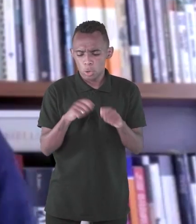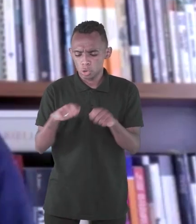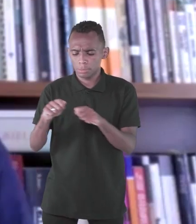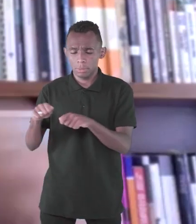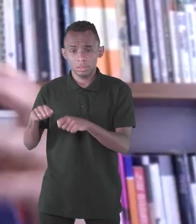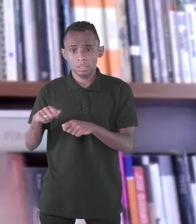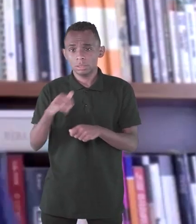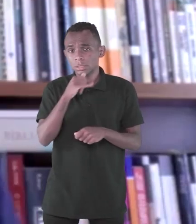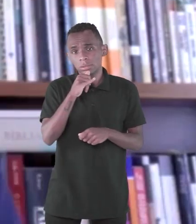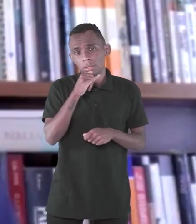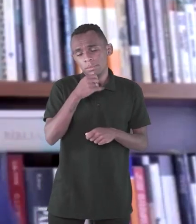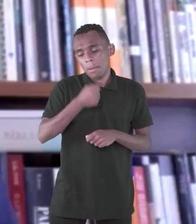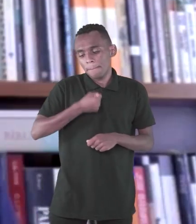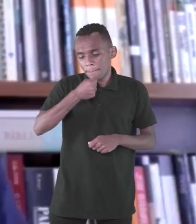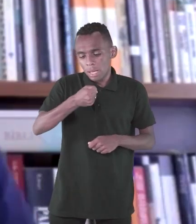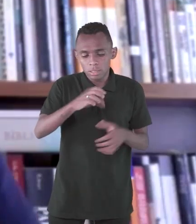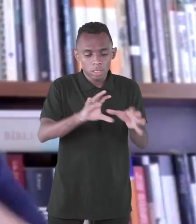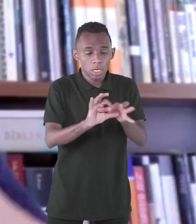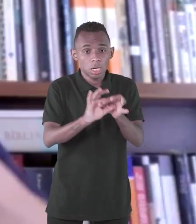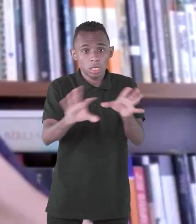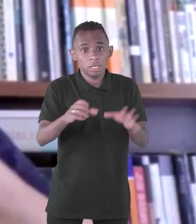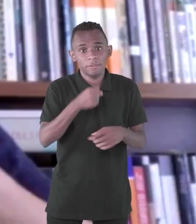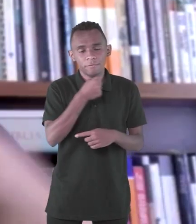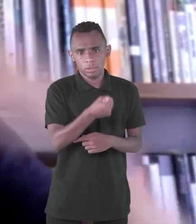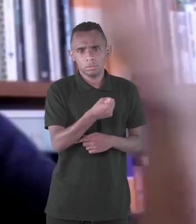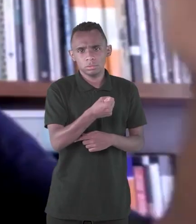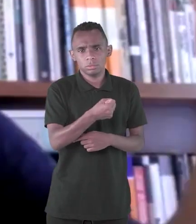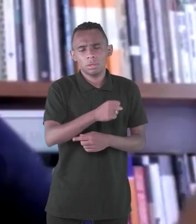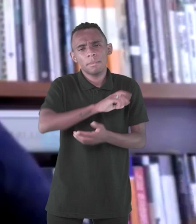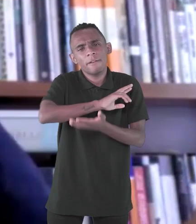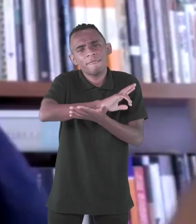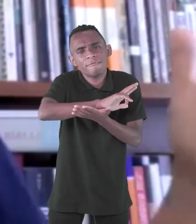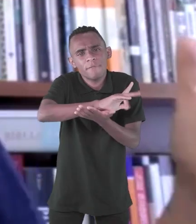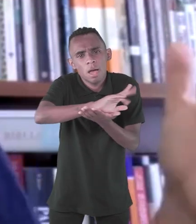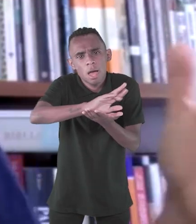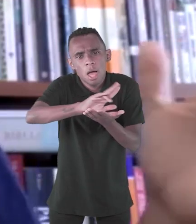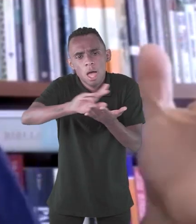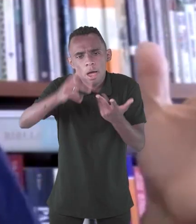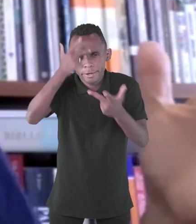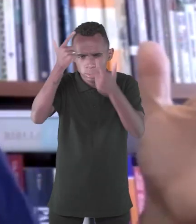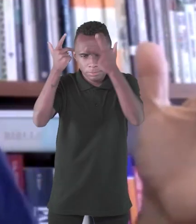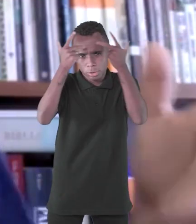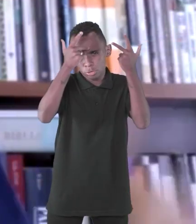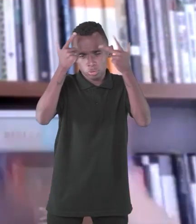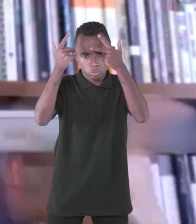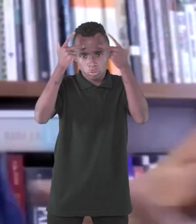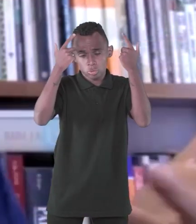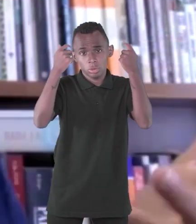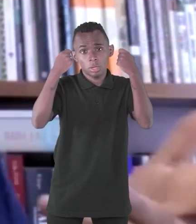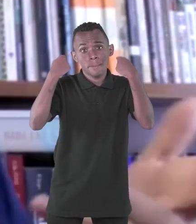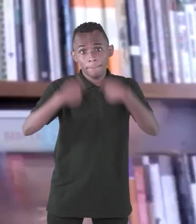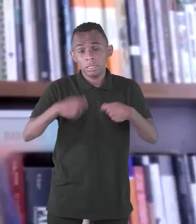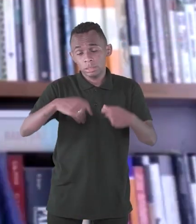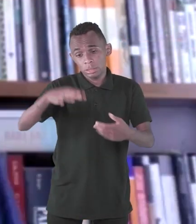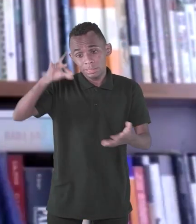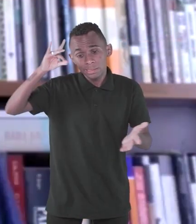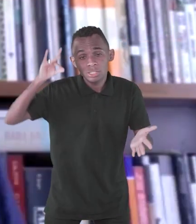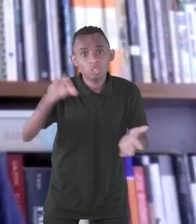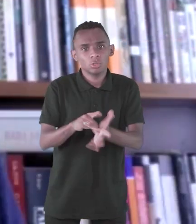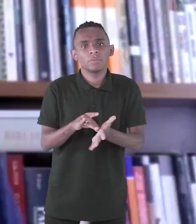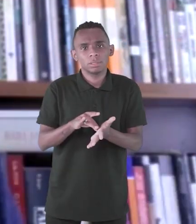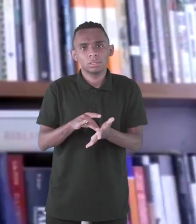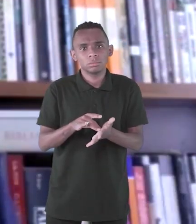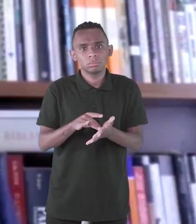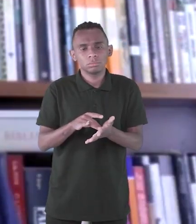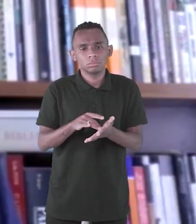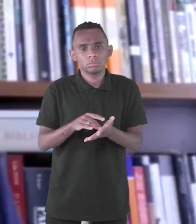que a gente tem, que é abrir um microfone e falar para milhares de pessoas, tem que ser levada a